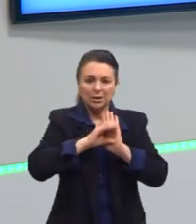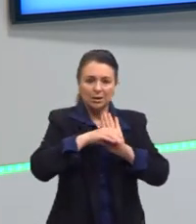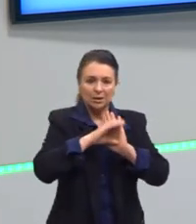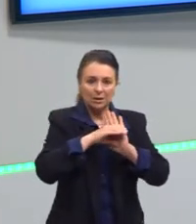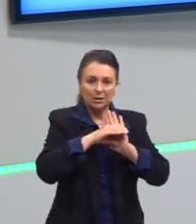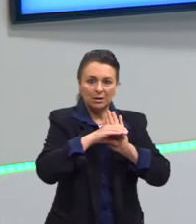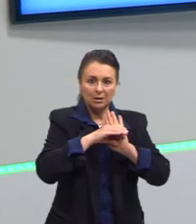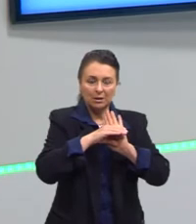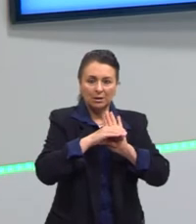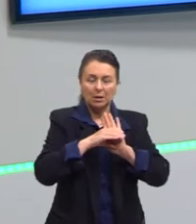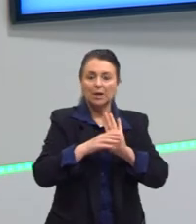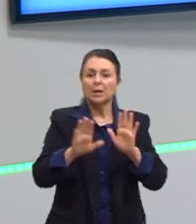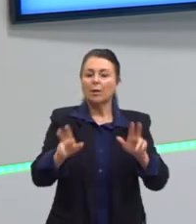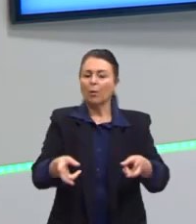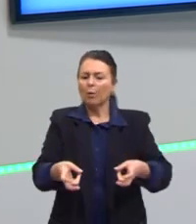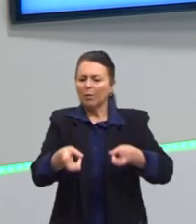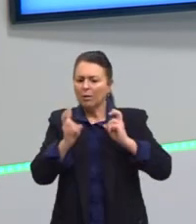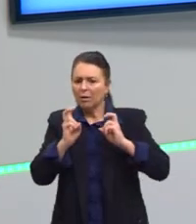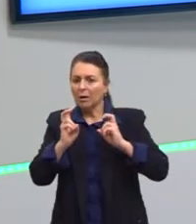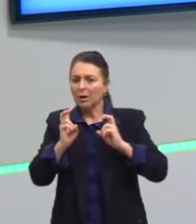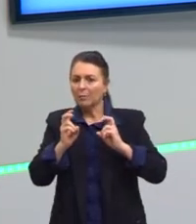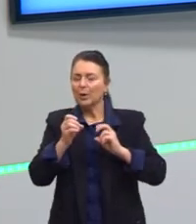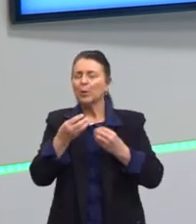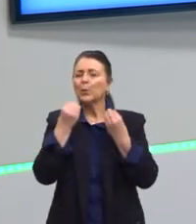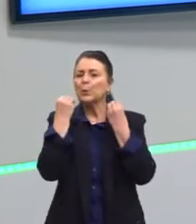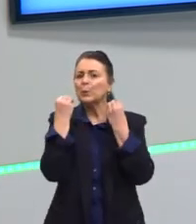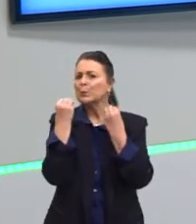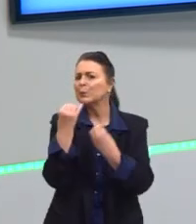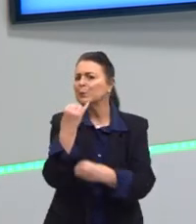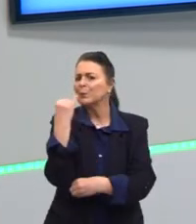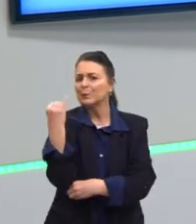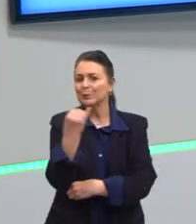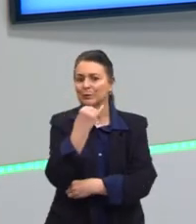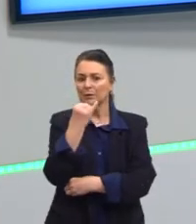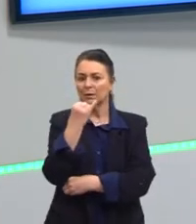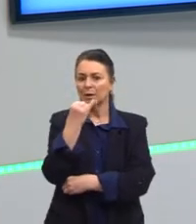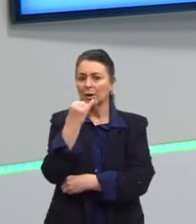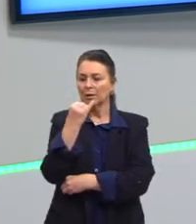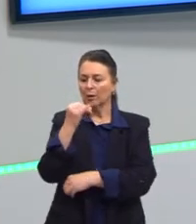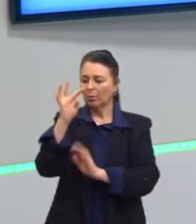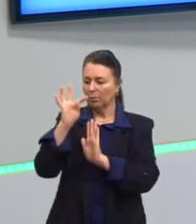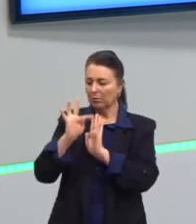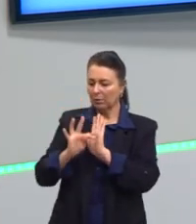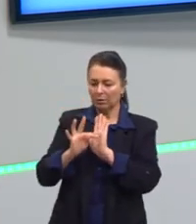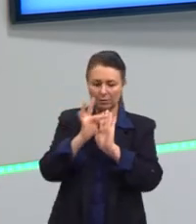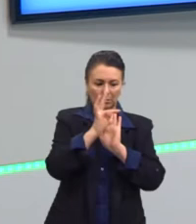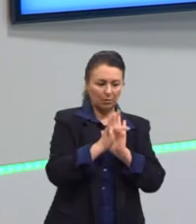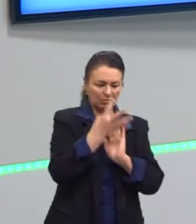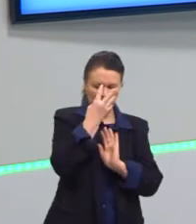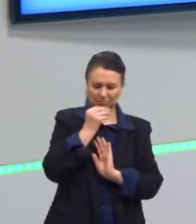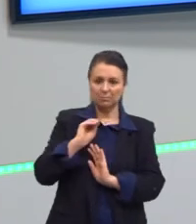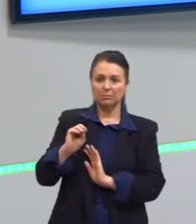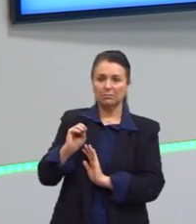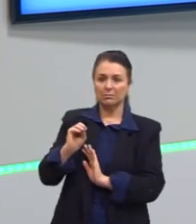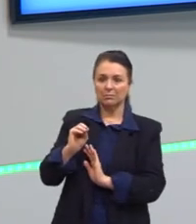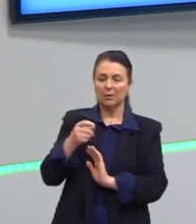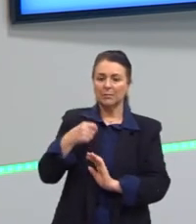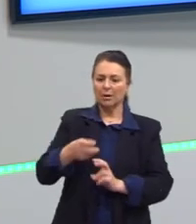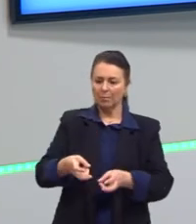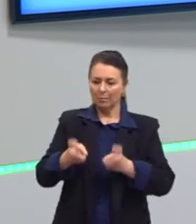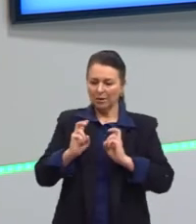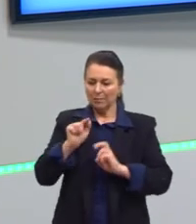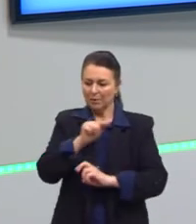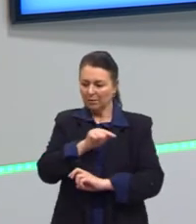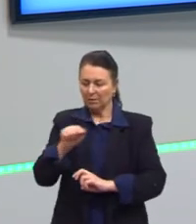então Perceba o quanto é importante não ignorar os textos de apoio e perceber que eles não estão ali